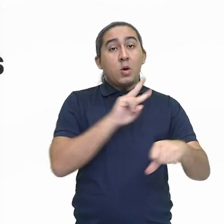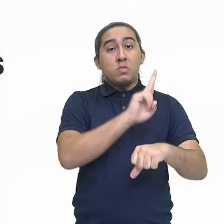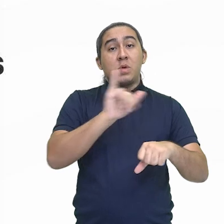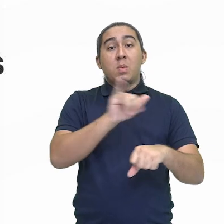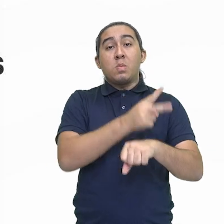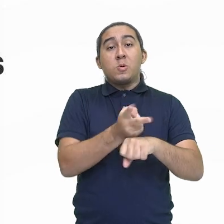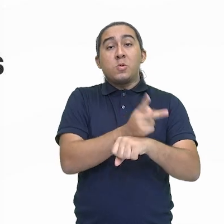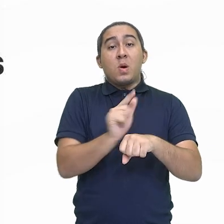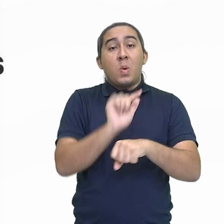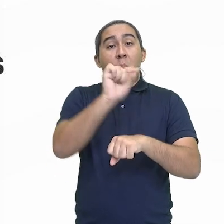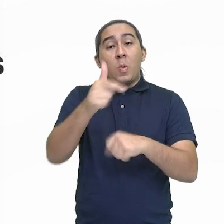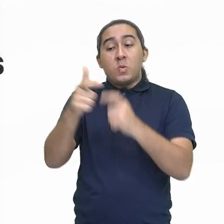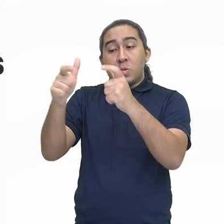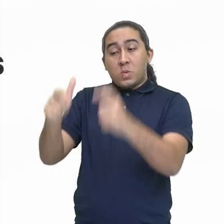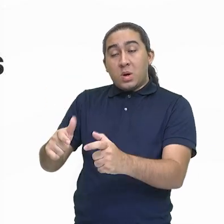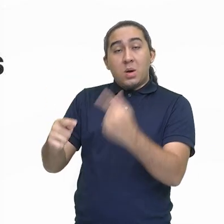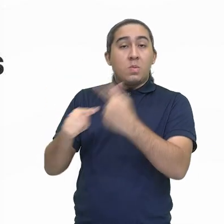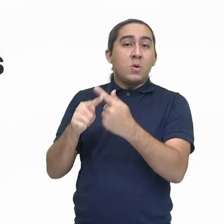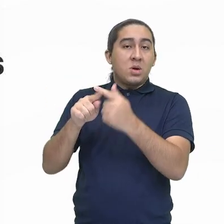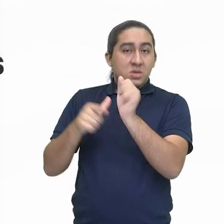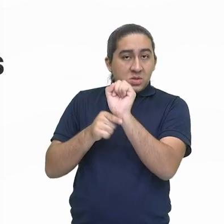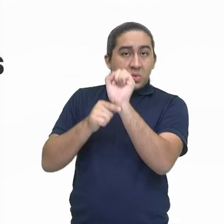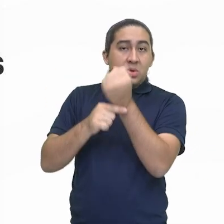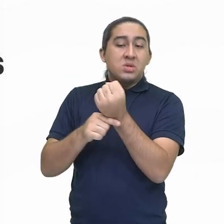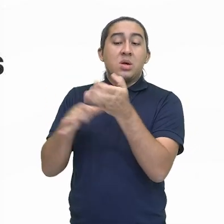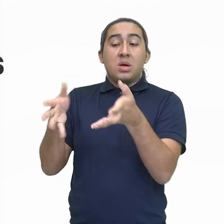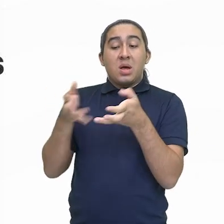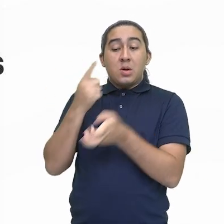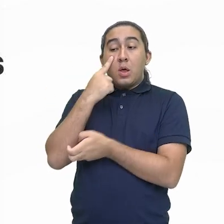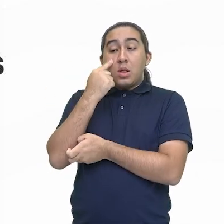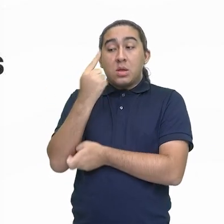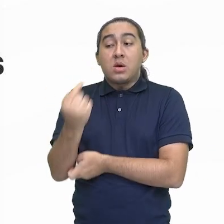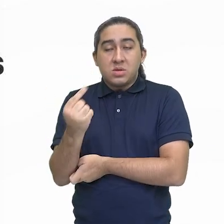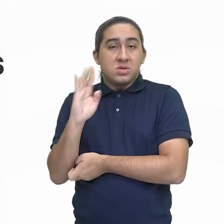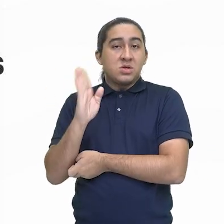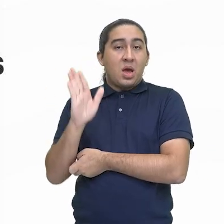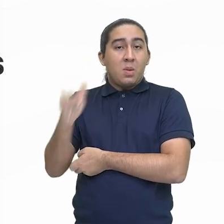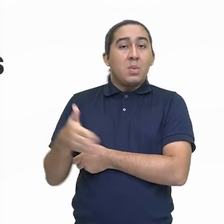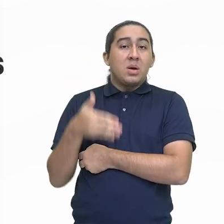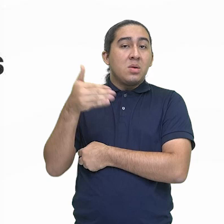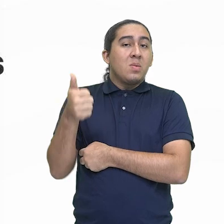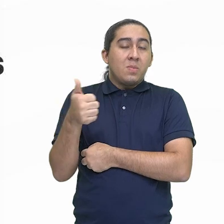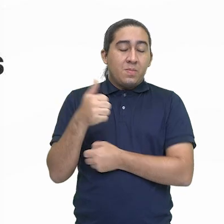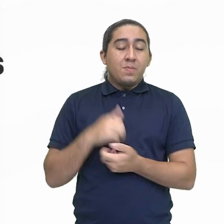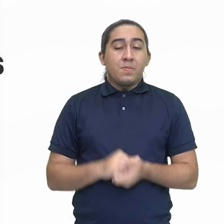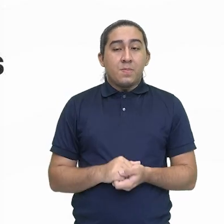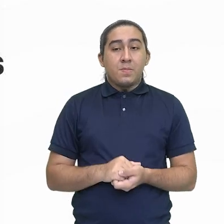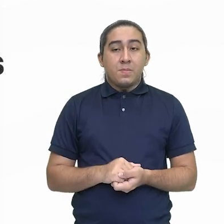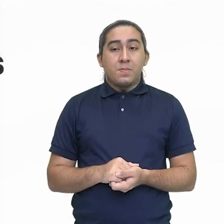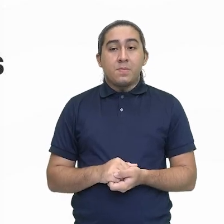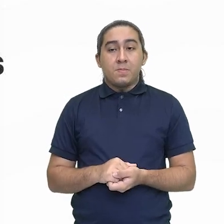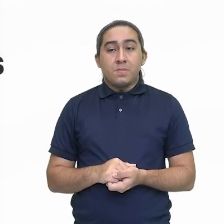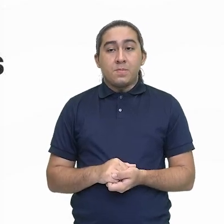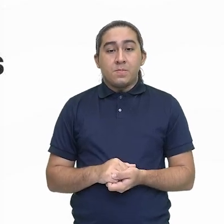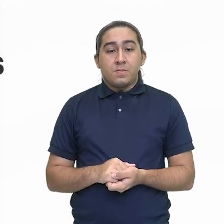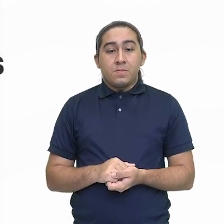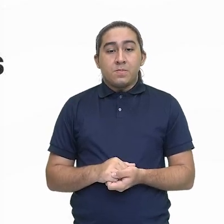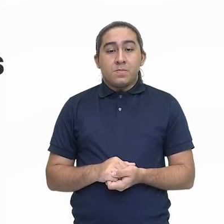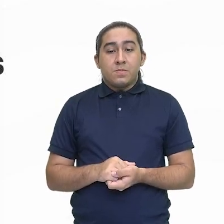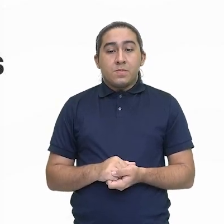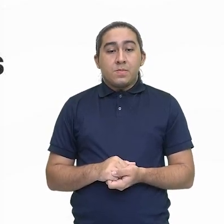lugar, atrás de um lugar mais seguro, que já é aí a segurança um fator atrativo. Nós falamos